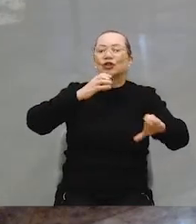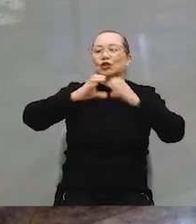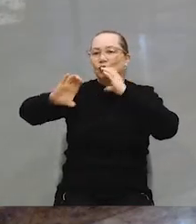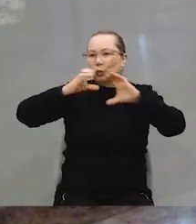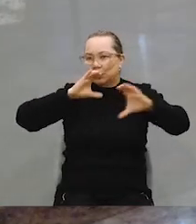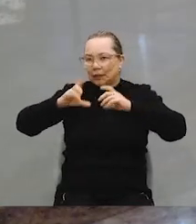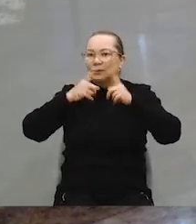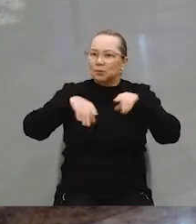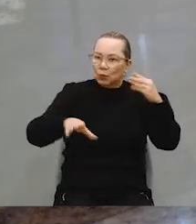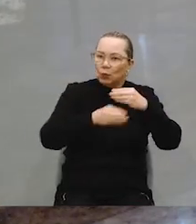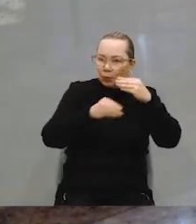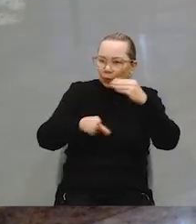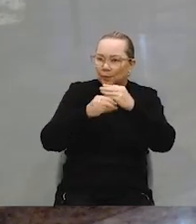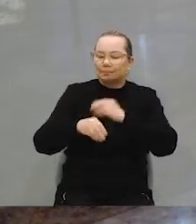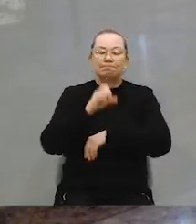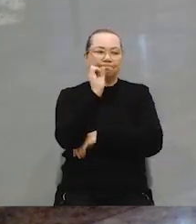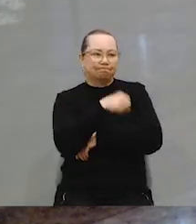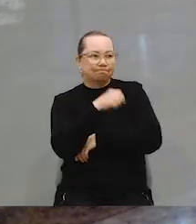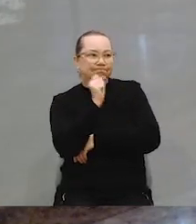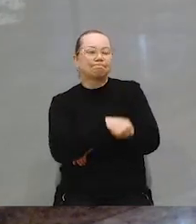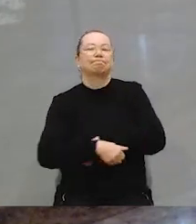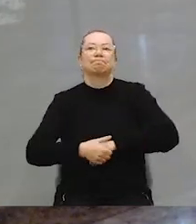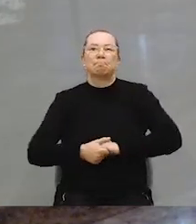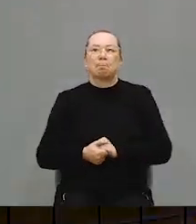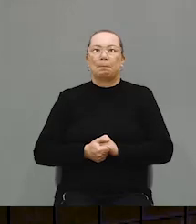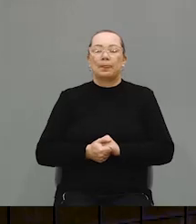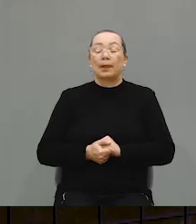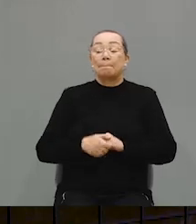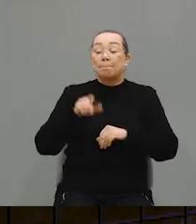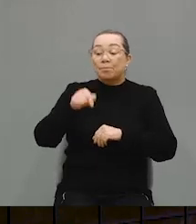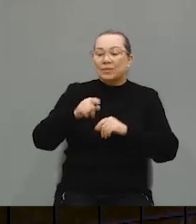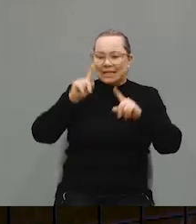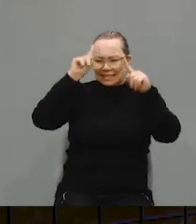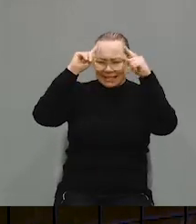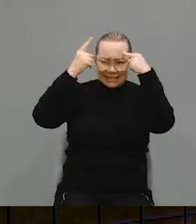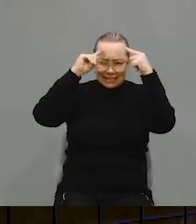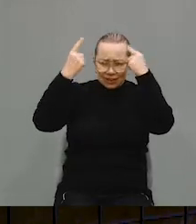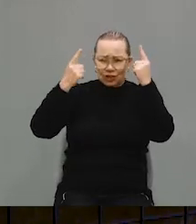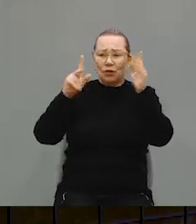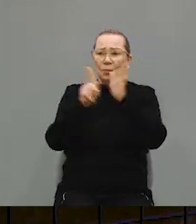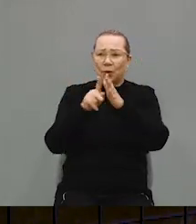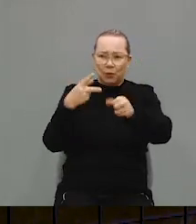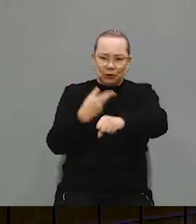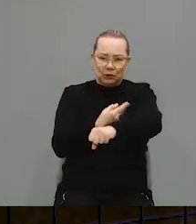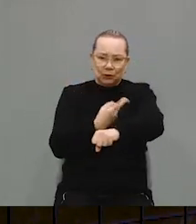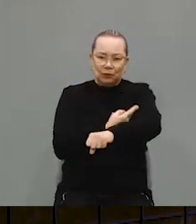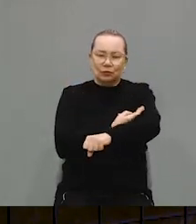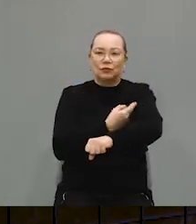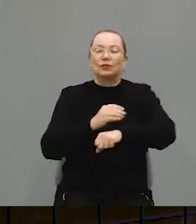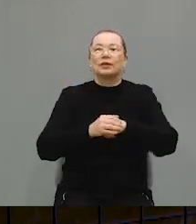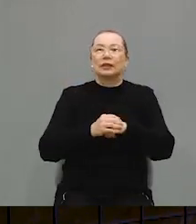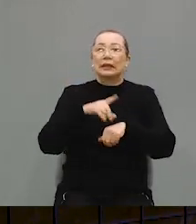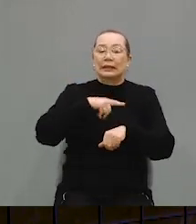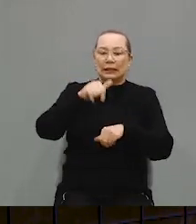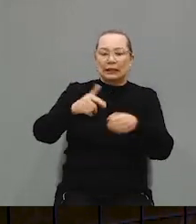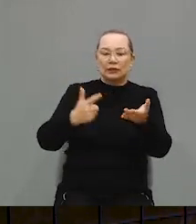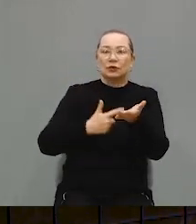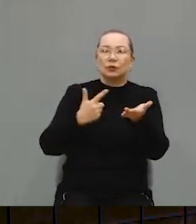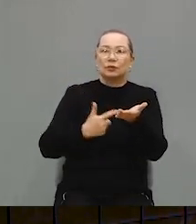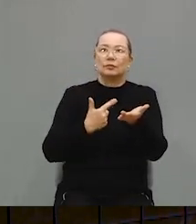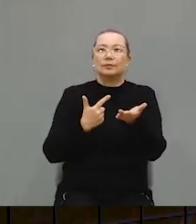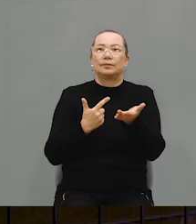Exatamente. E assim, Elvio, nesse processo criativo da Celeste, nós temos aqui no